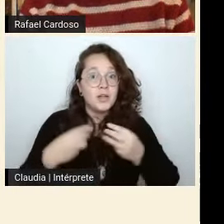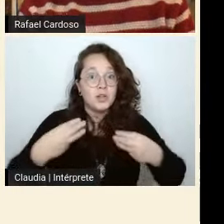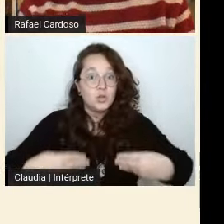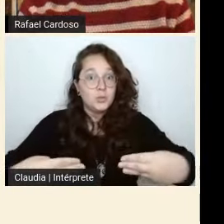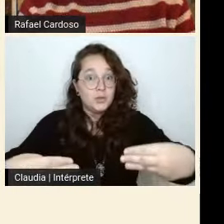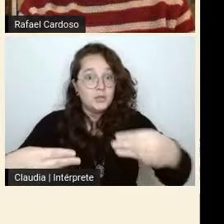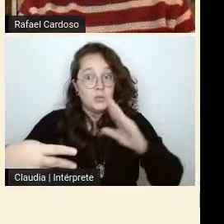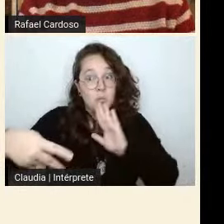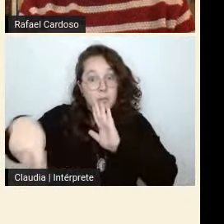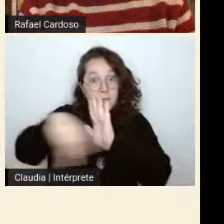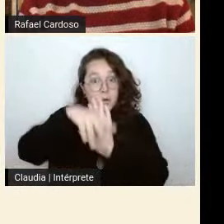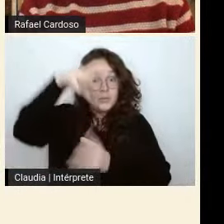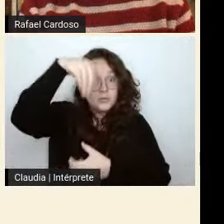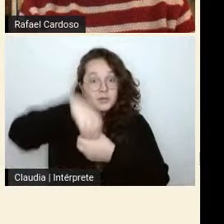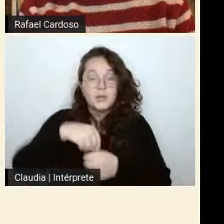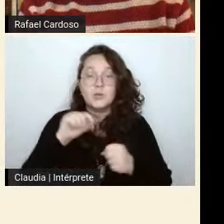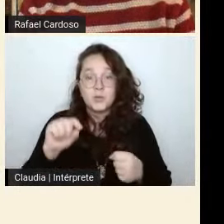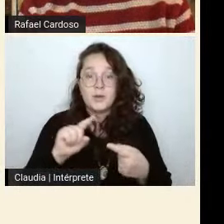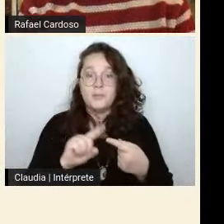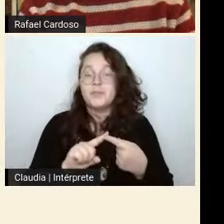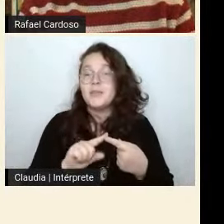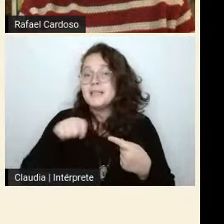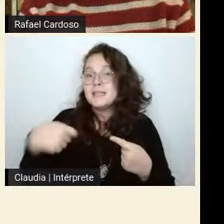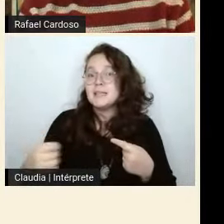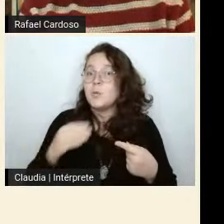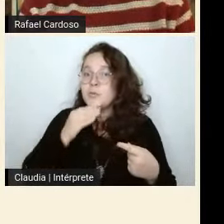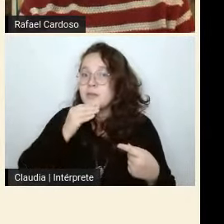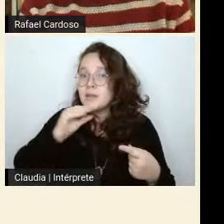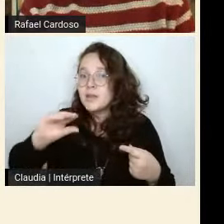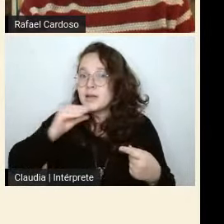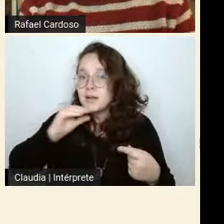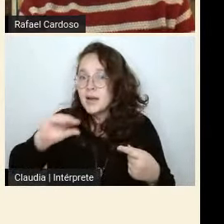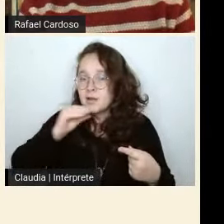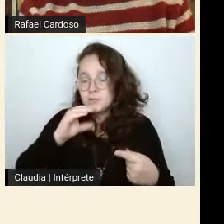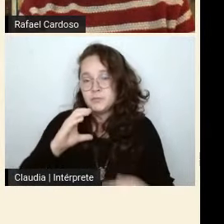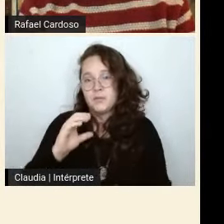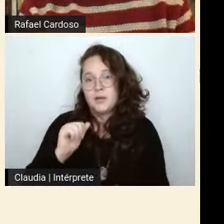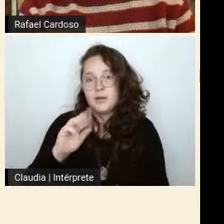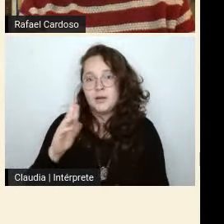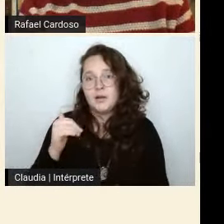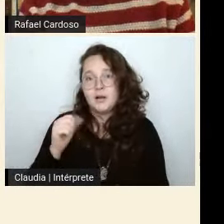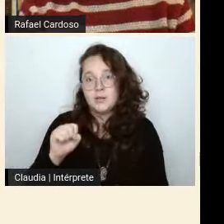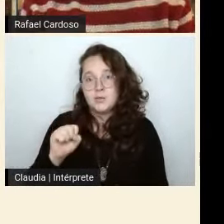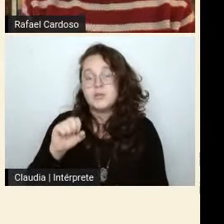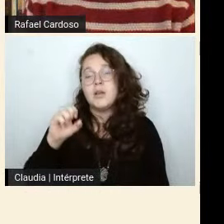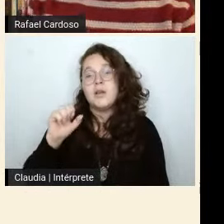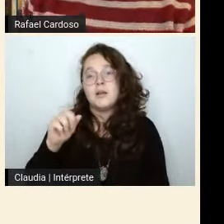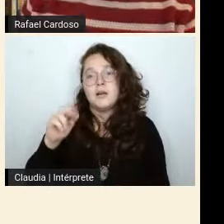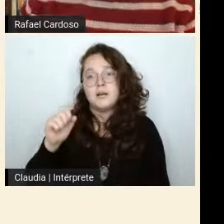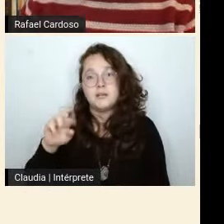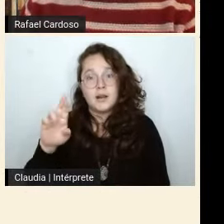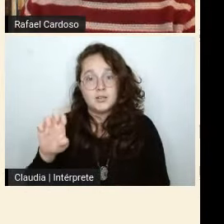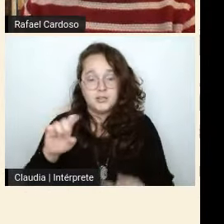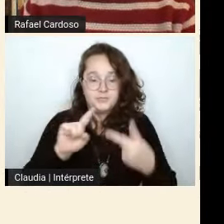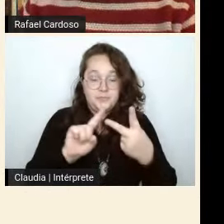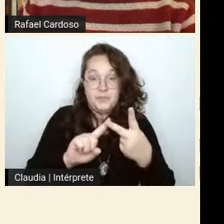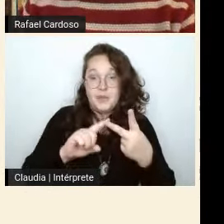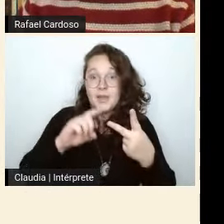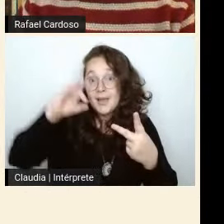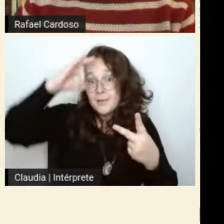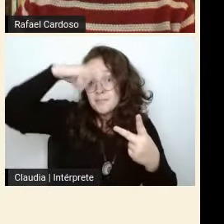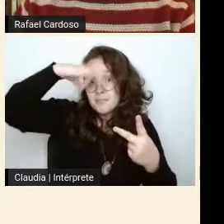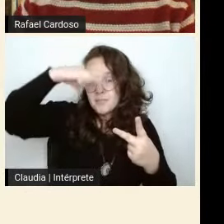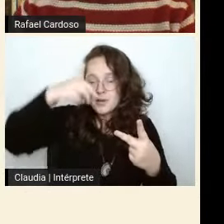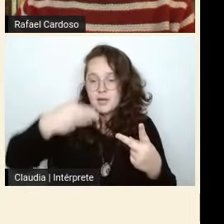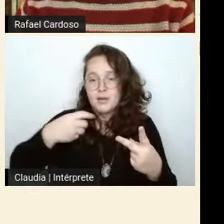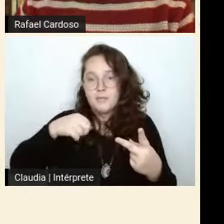Capanema: Carlos Drummond de Andrade, Rodrigo Melo Franco de Andrade e Mário de Andrade, todos entre 10 a 20 anos